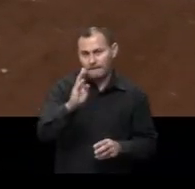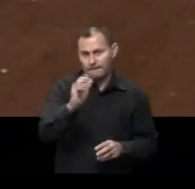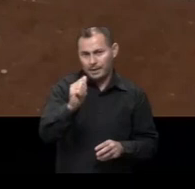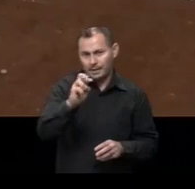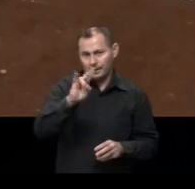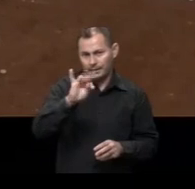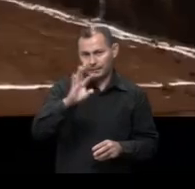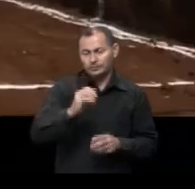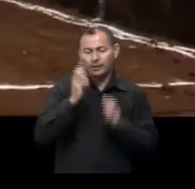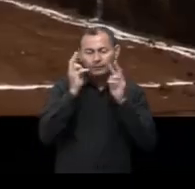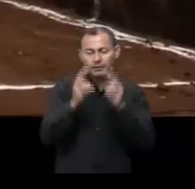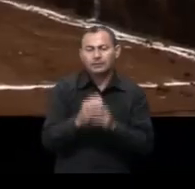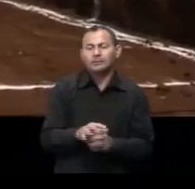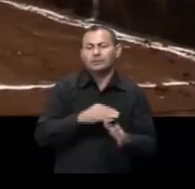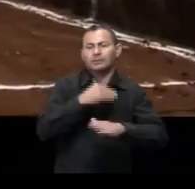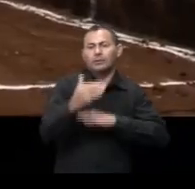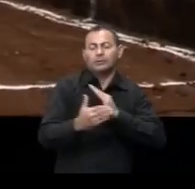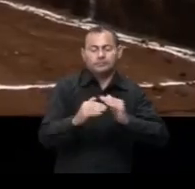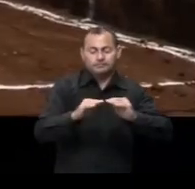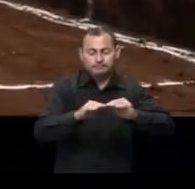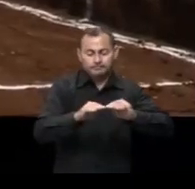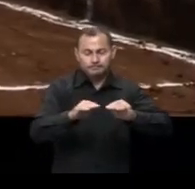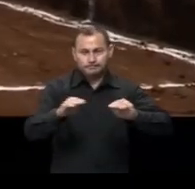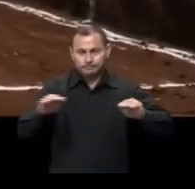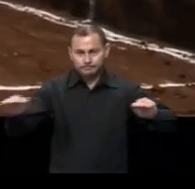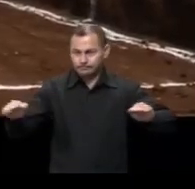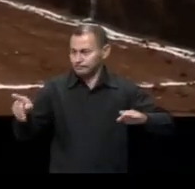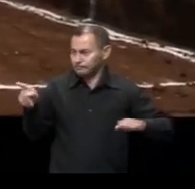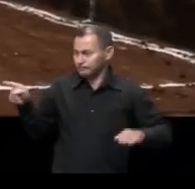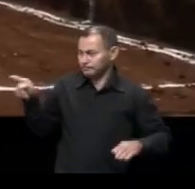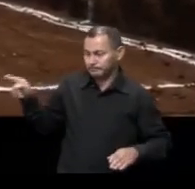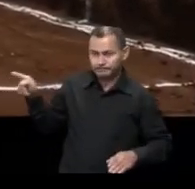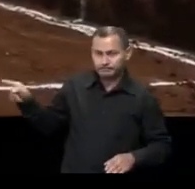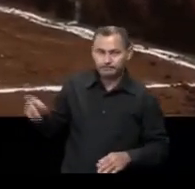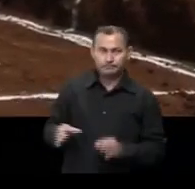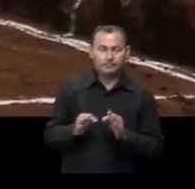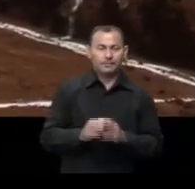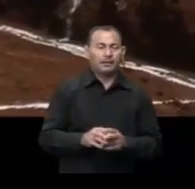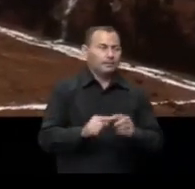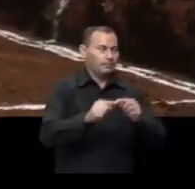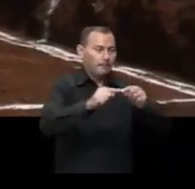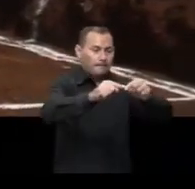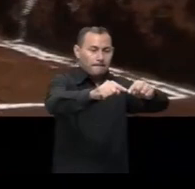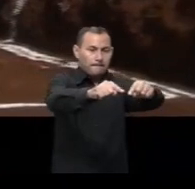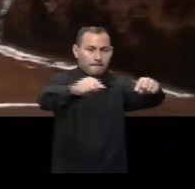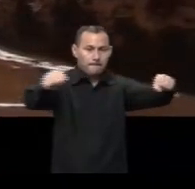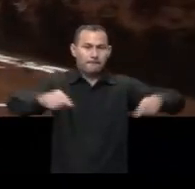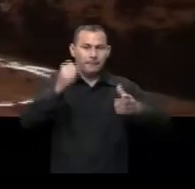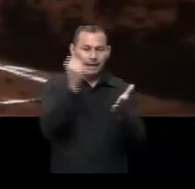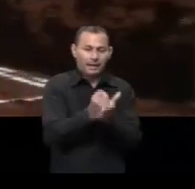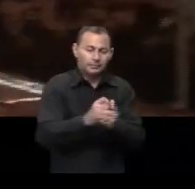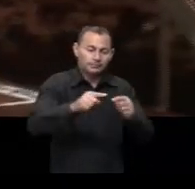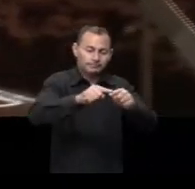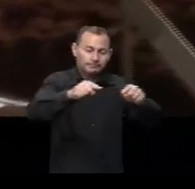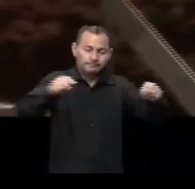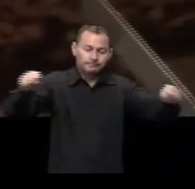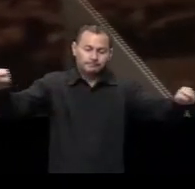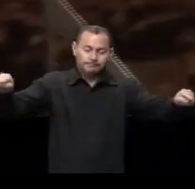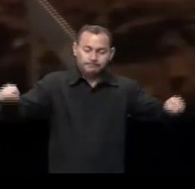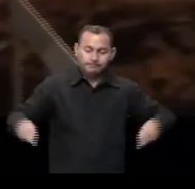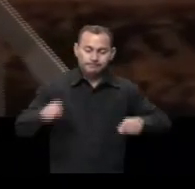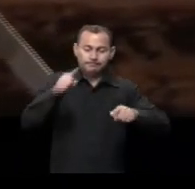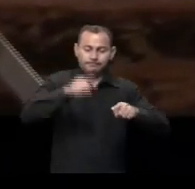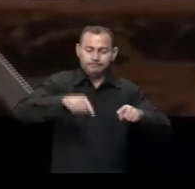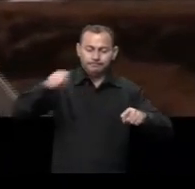fundo. E esse gabarito está todo nivelado. Olha o gabarito aí, tá? E através desse gabarito agora ele vai